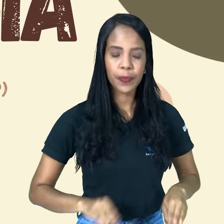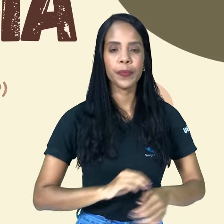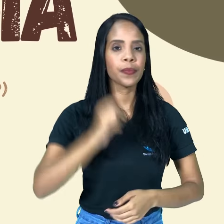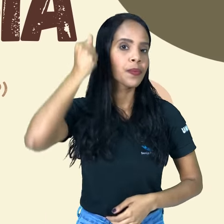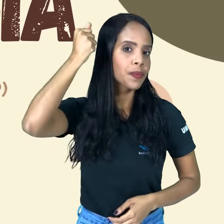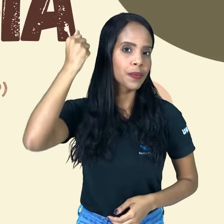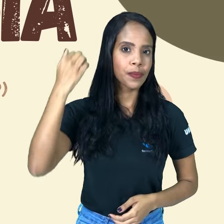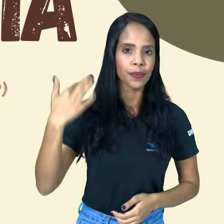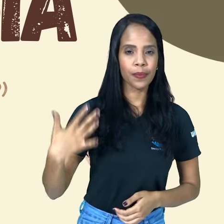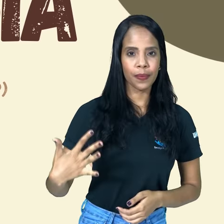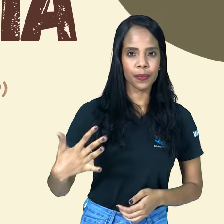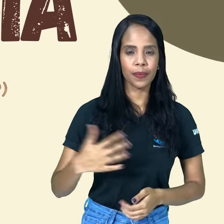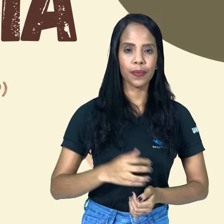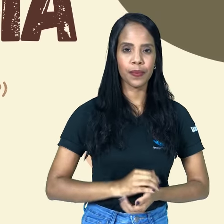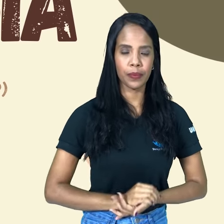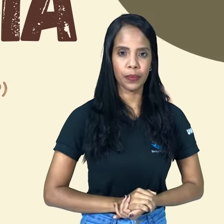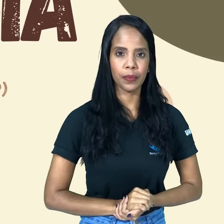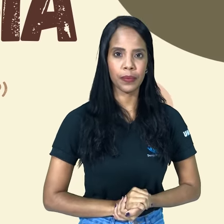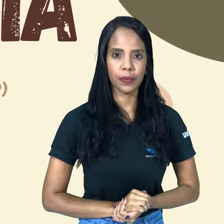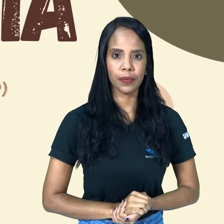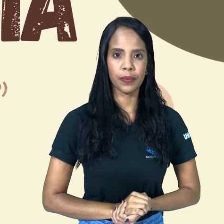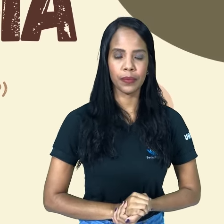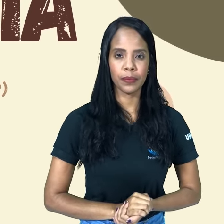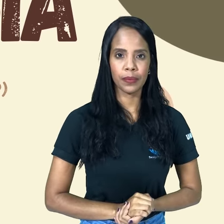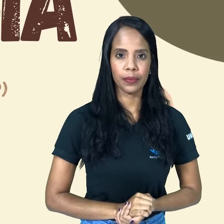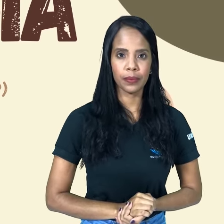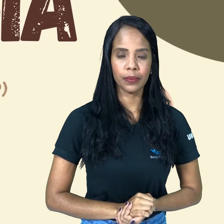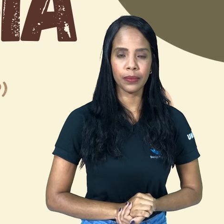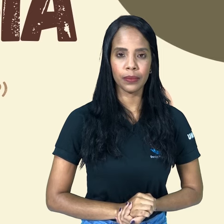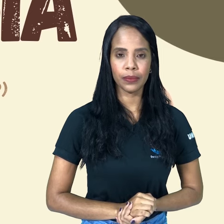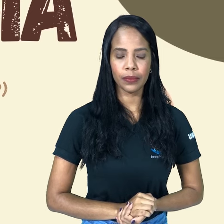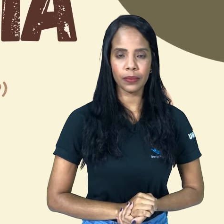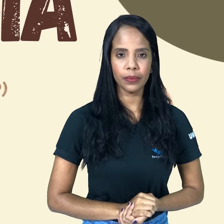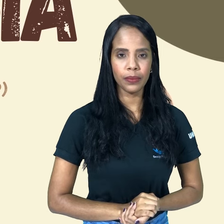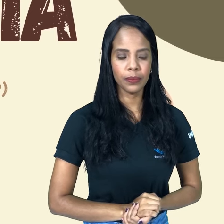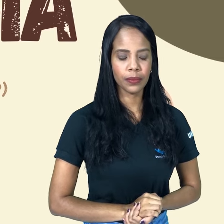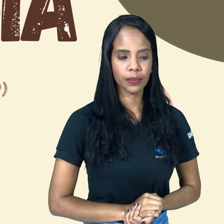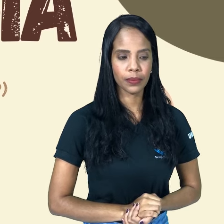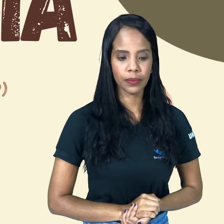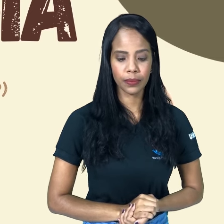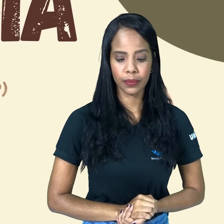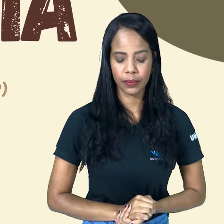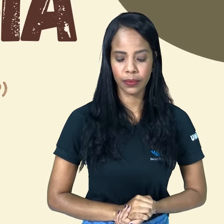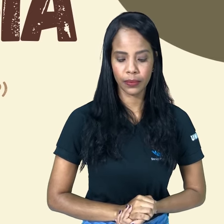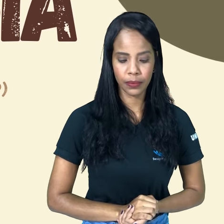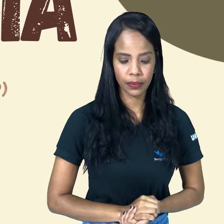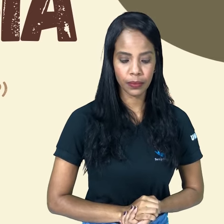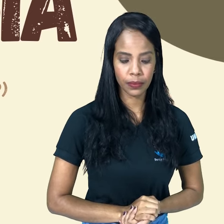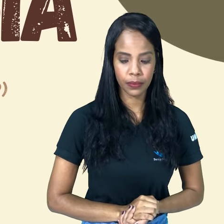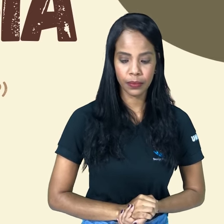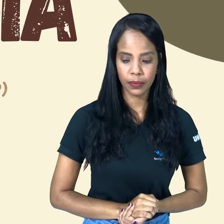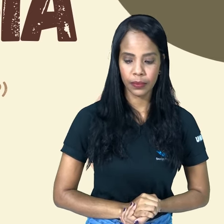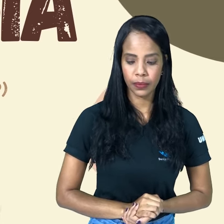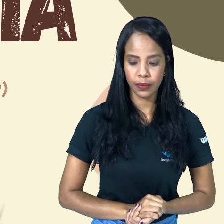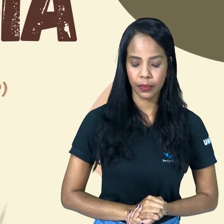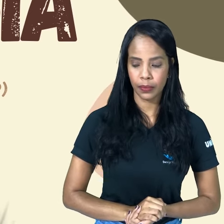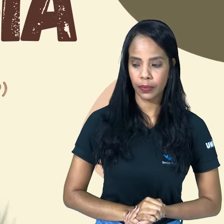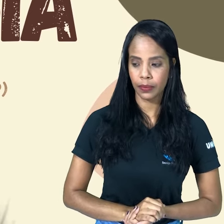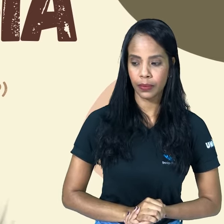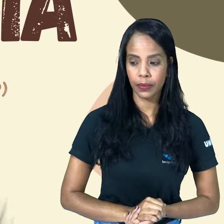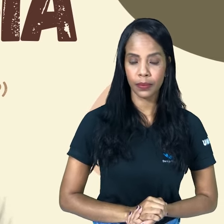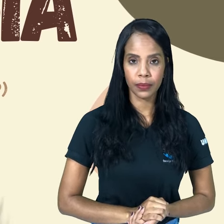gavetas de um armário deslizante com três repartições, onde há exemplares de alguns fósseis, de peixes e de